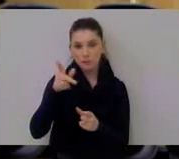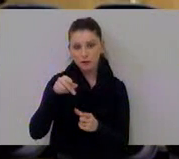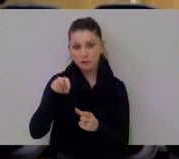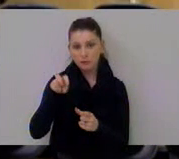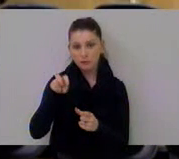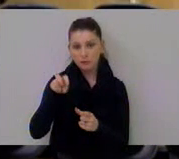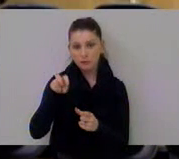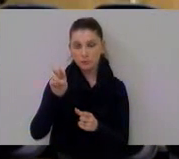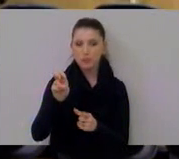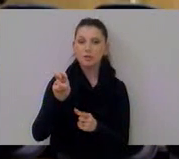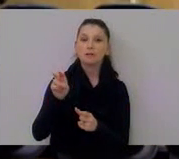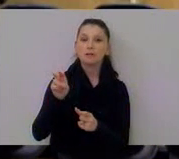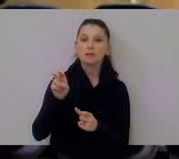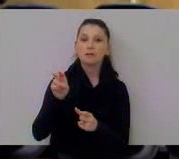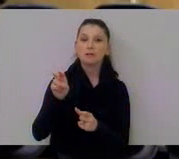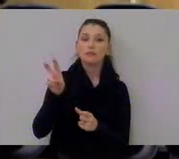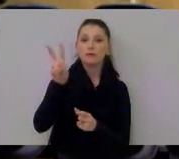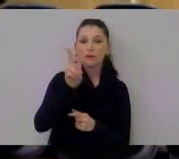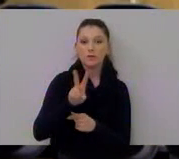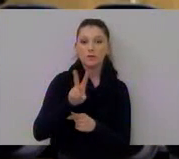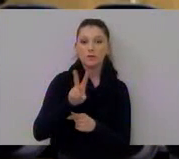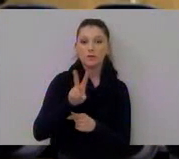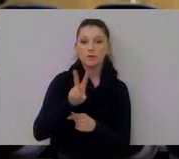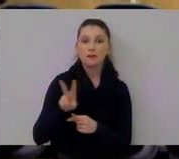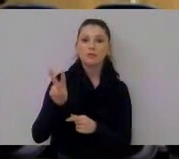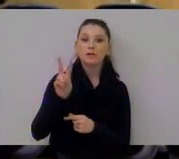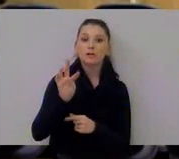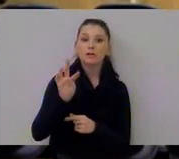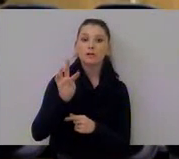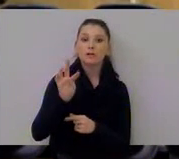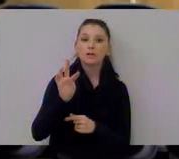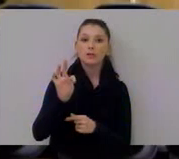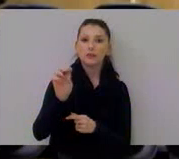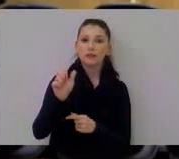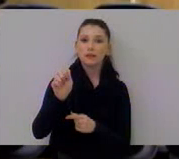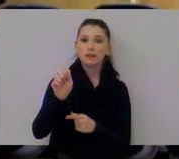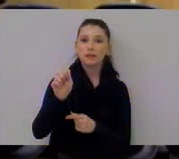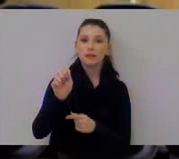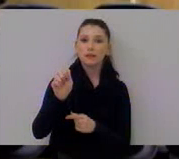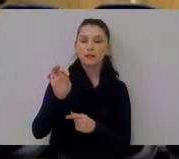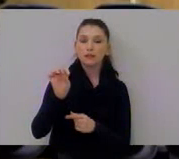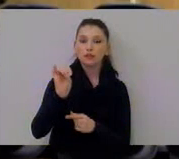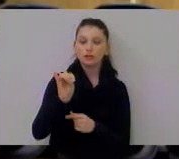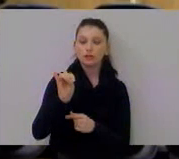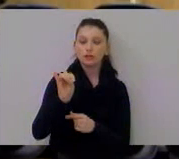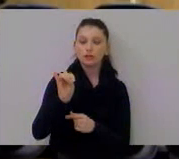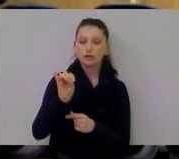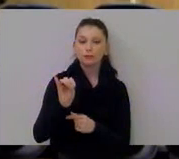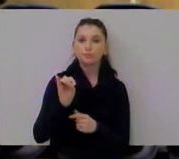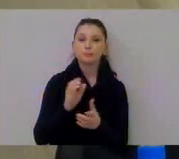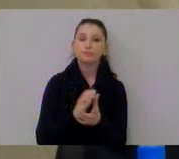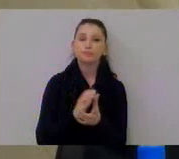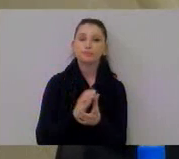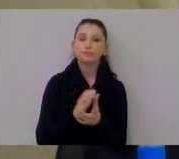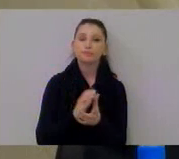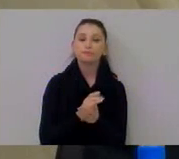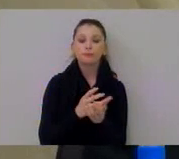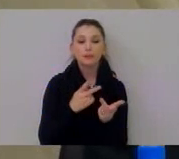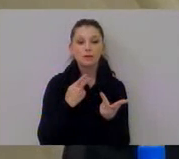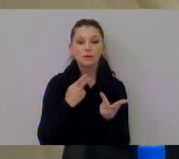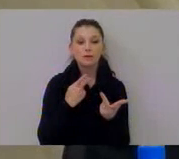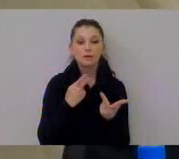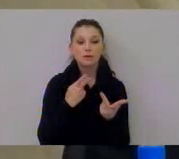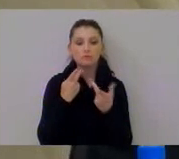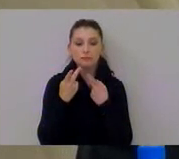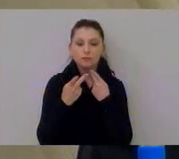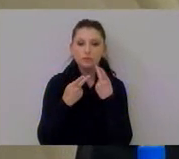095/2015. Autoria, vereadora Tatiane Teixeira. Assunto,